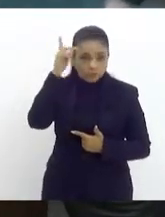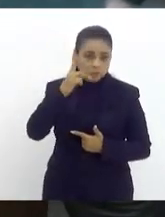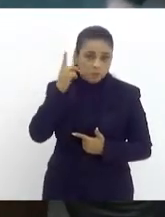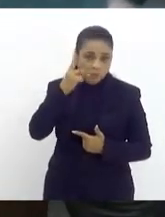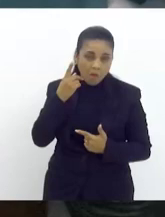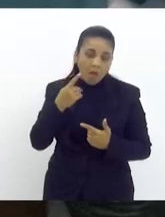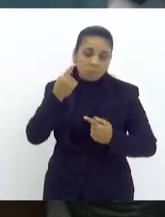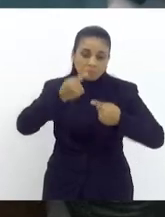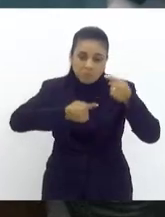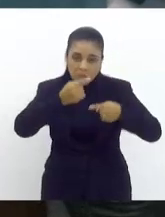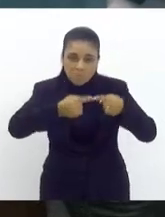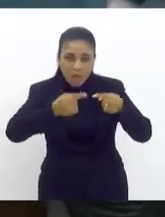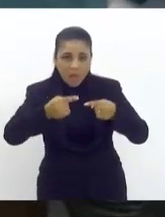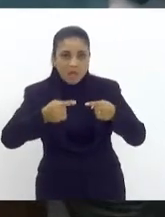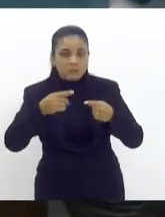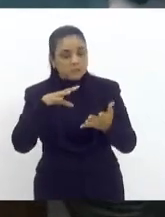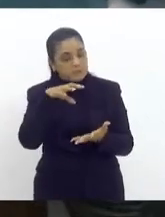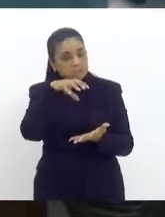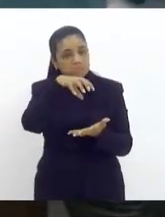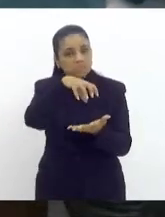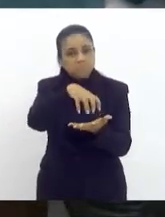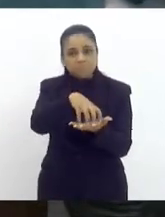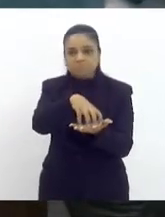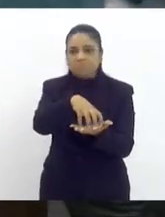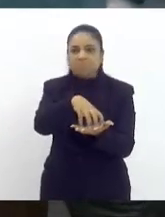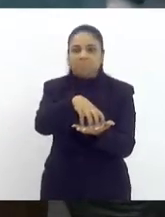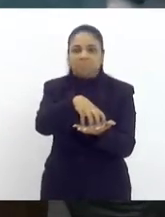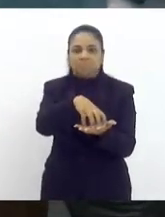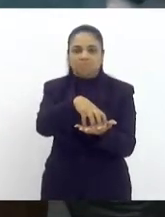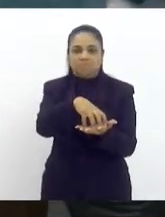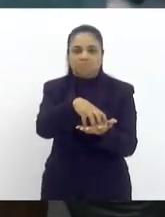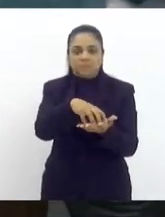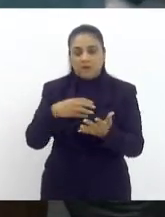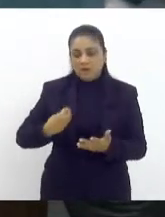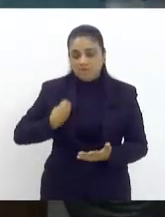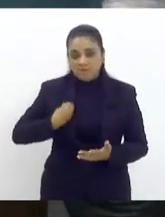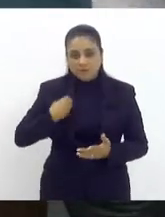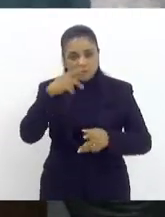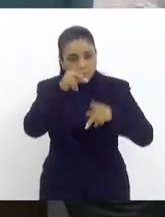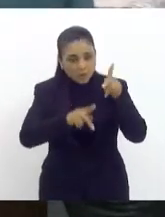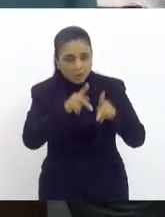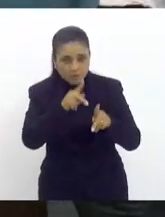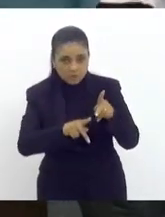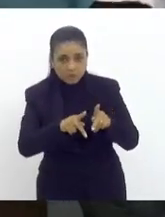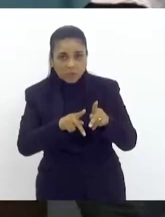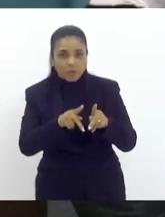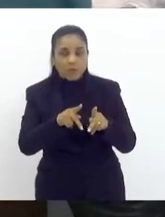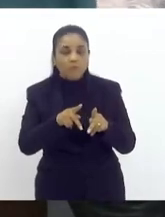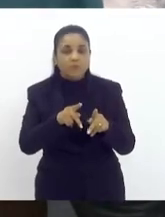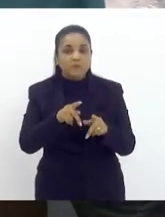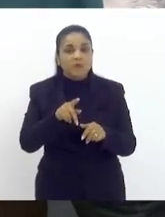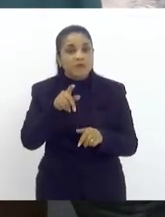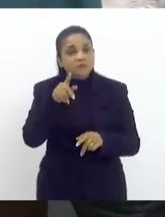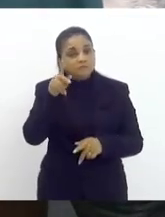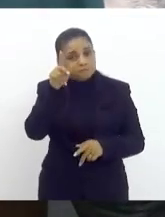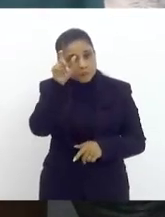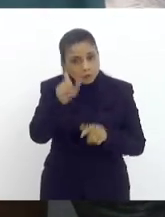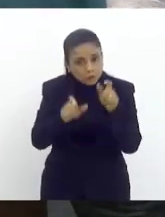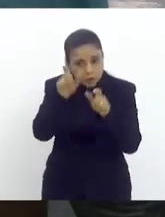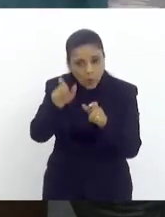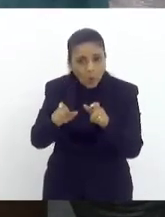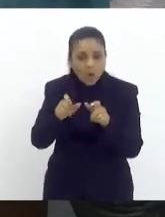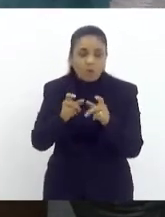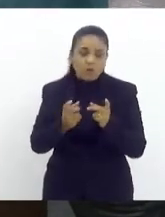central para a vida das pessoas. É dizer, senhora presidenta, que essas pessoas, desde a privatização, e